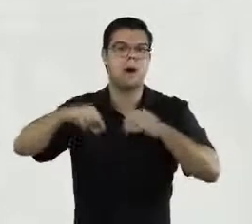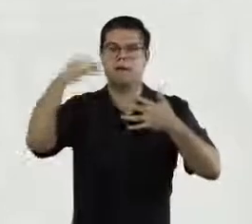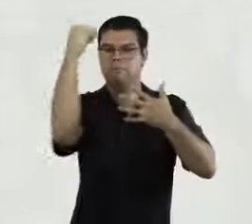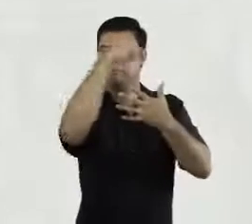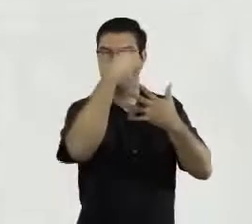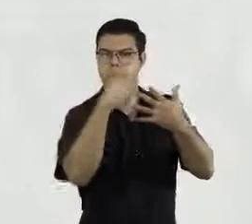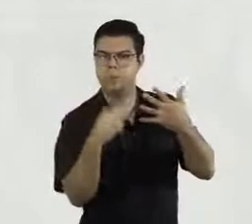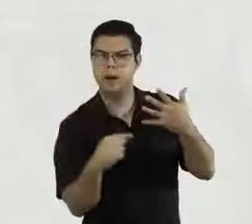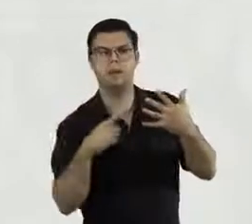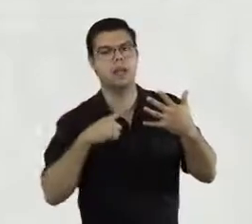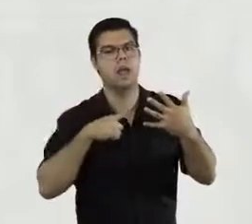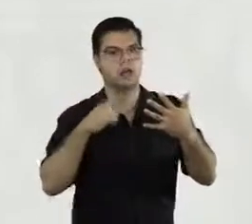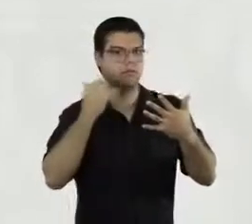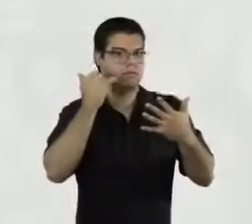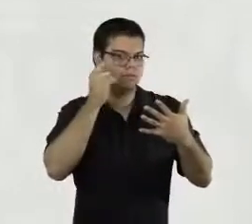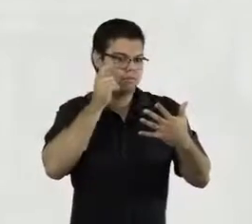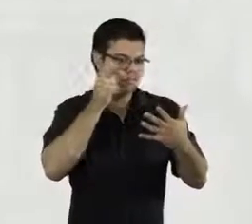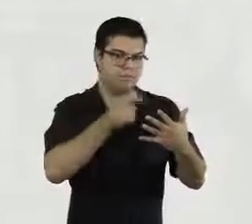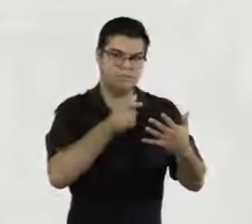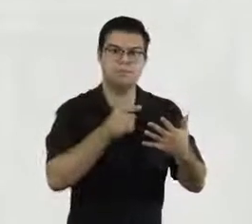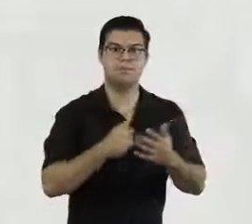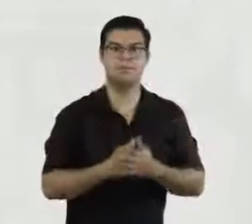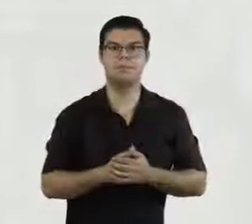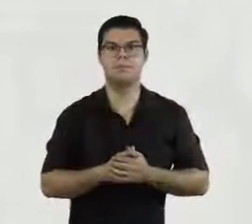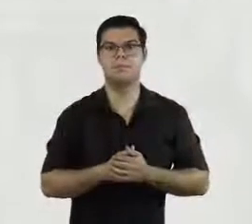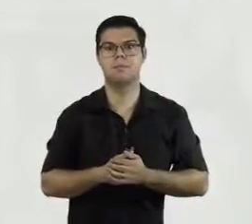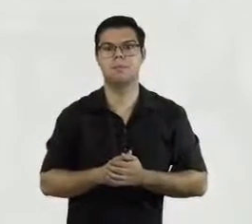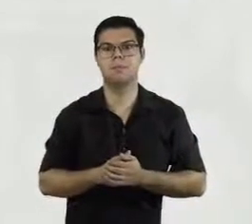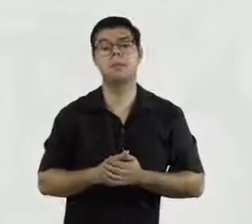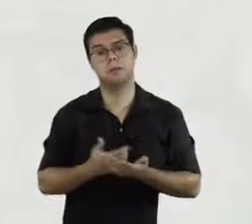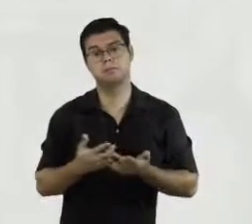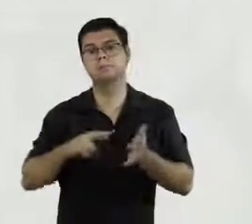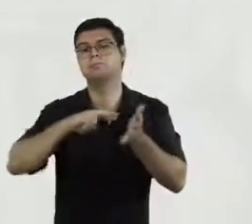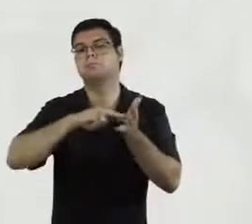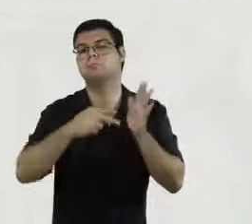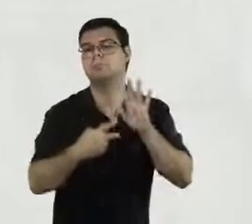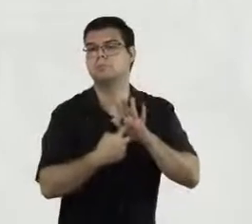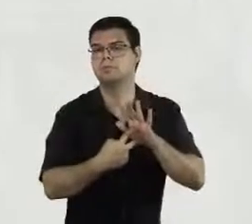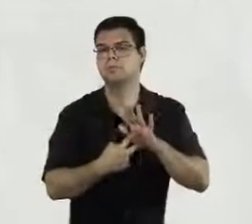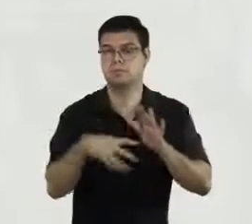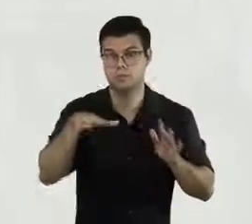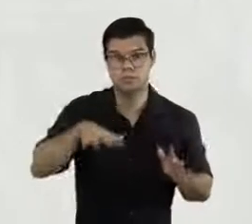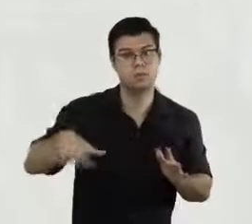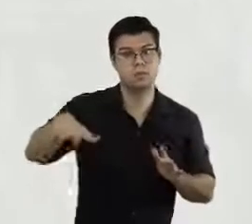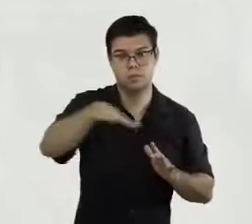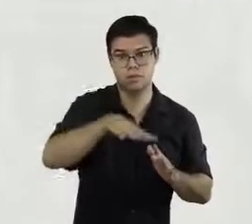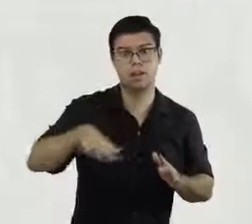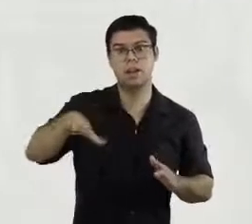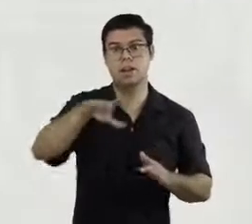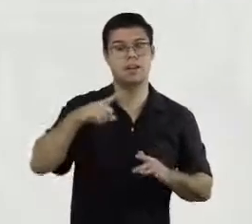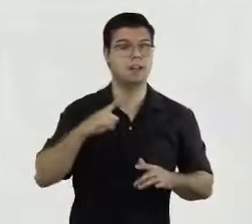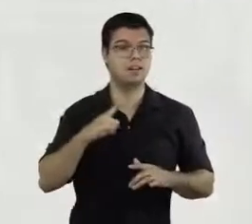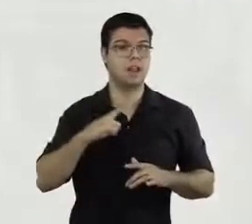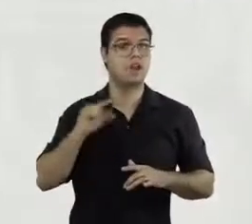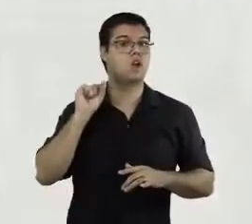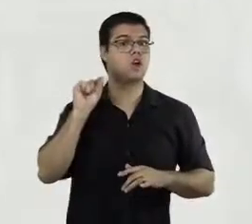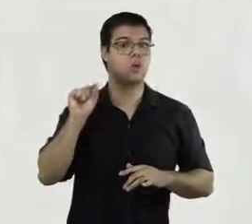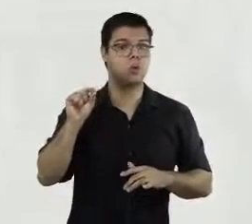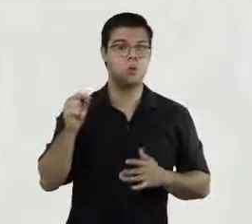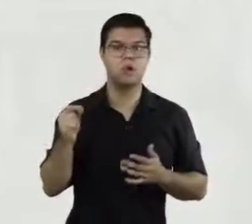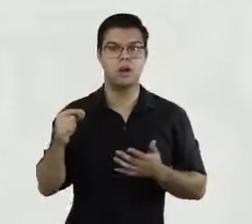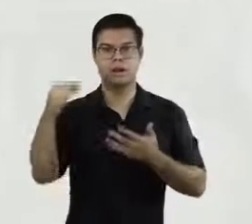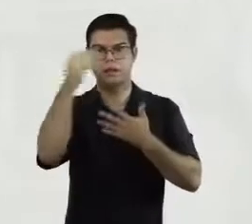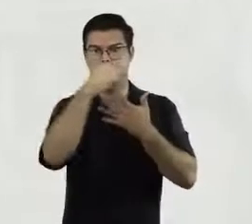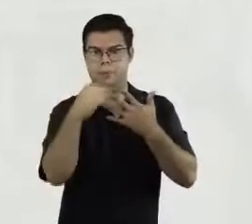de interesse do consulente. Nesse sentido, essa esfera, temos a ênfase em um dos princípios da bibliografia,